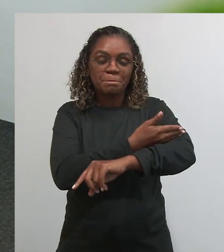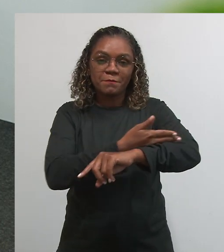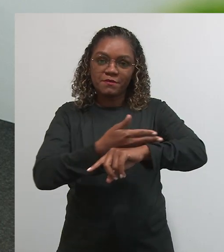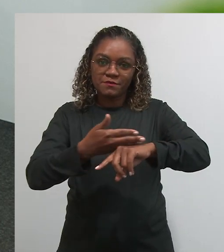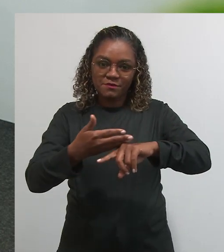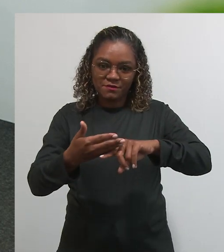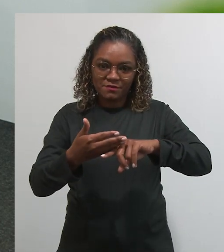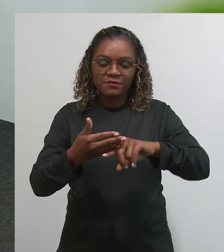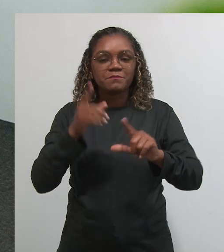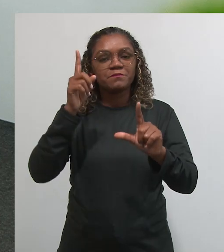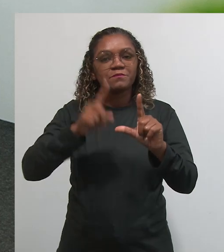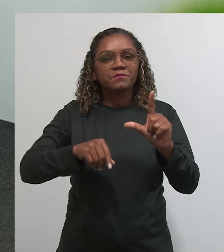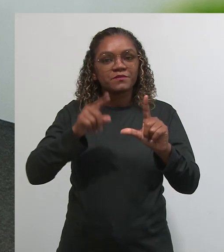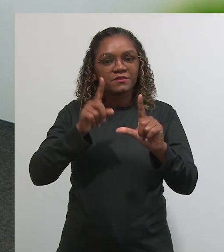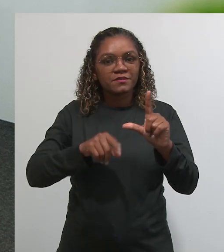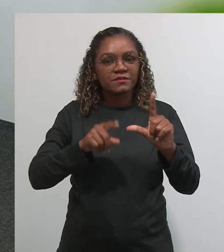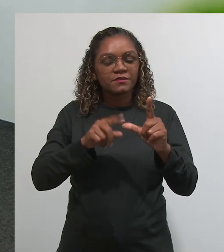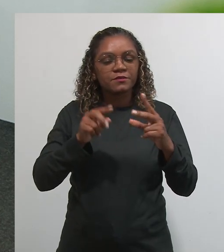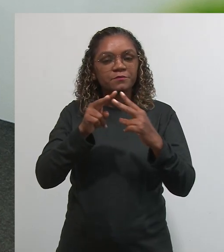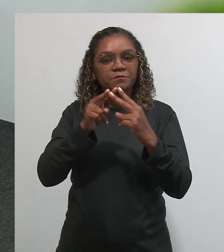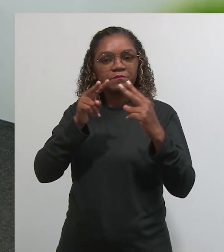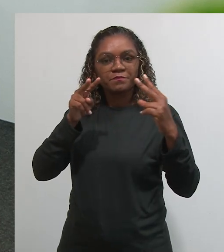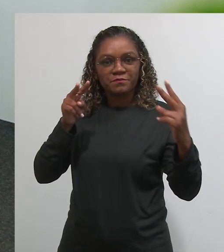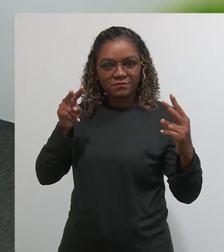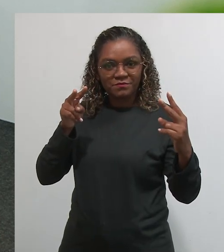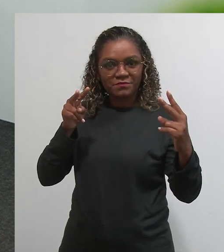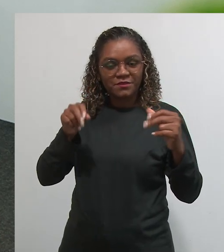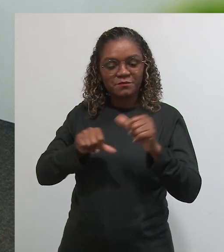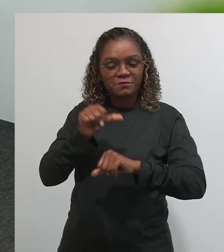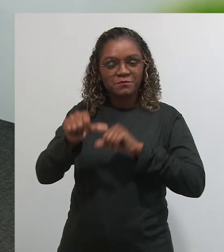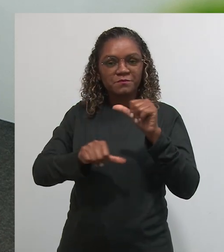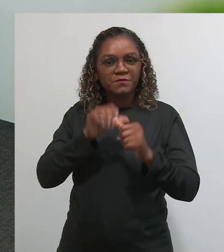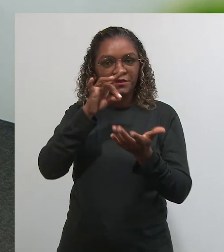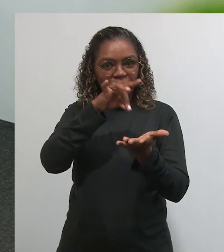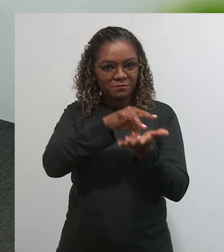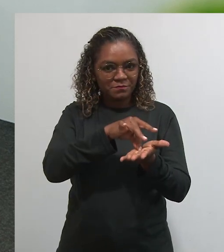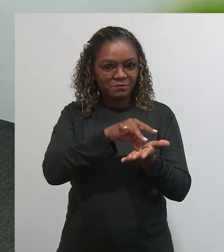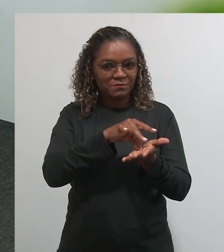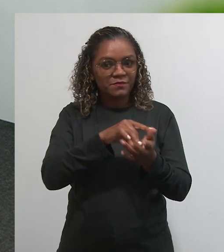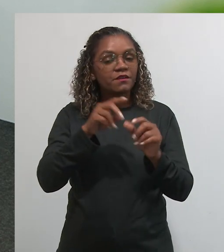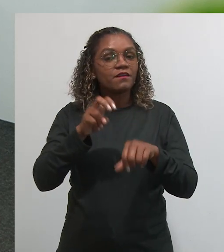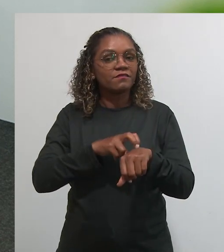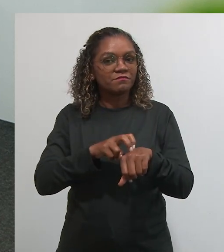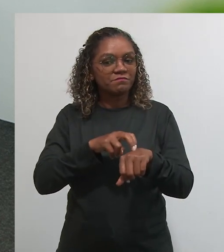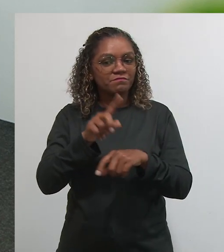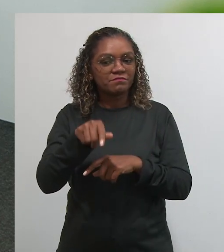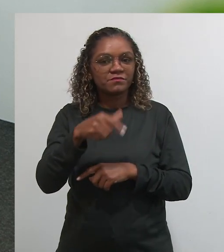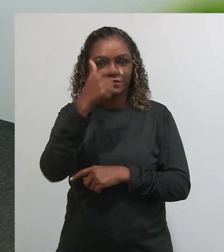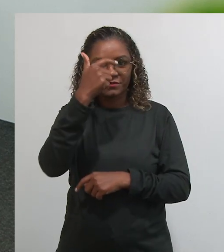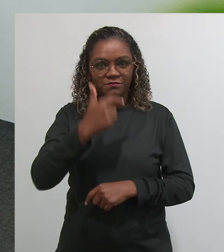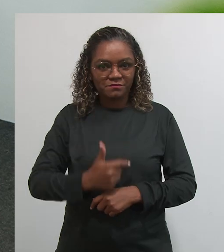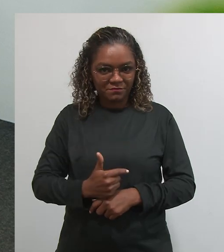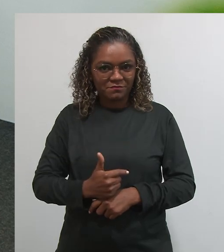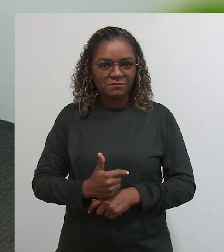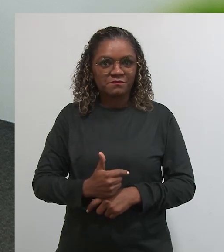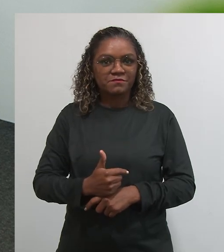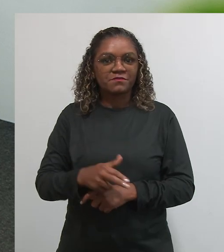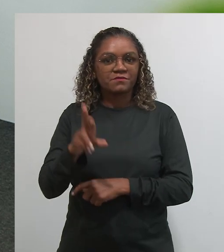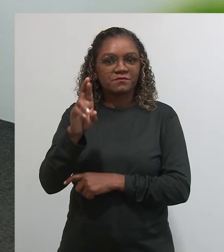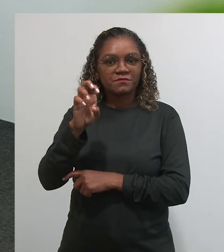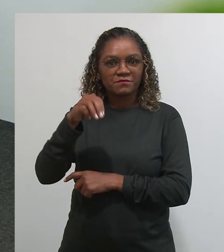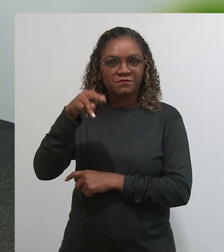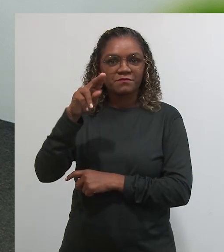branca com letras grandes escritas EAD, Mudando Realidades, em verde, e eu, Renata